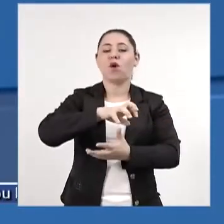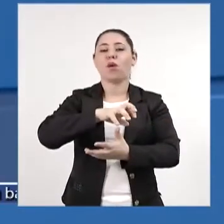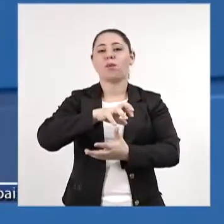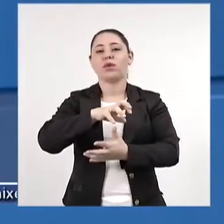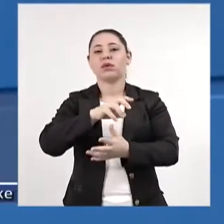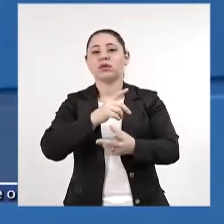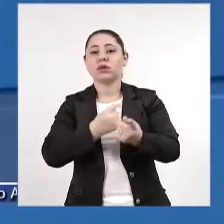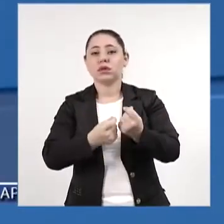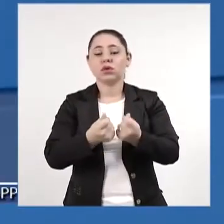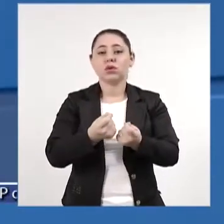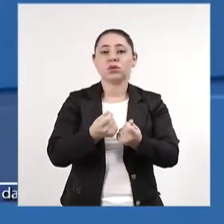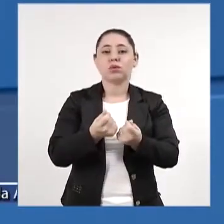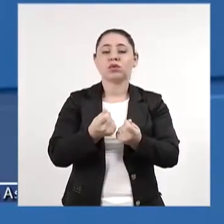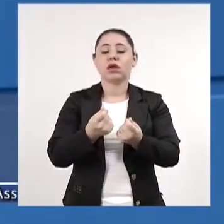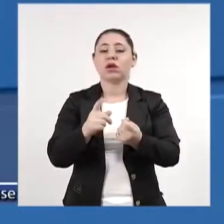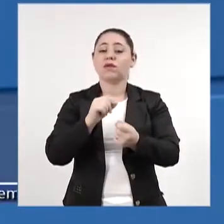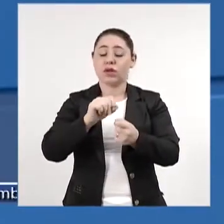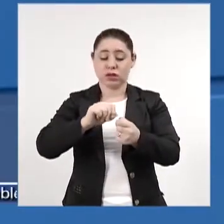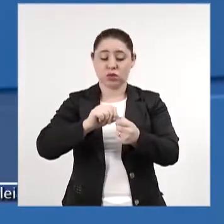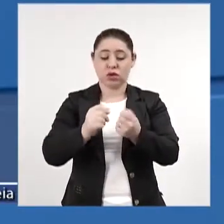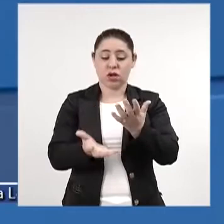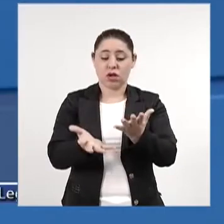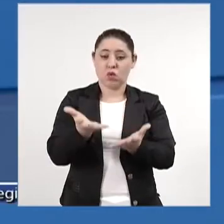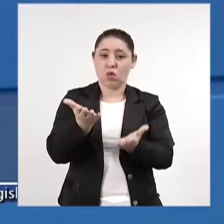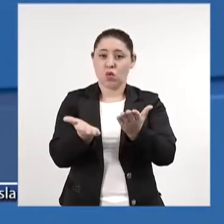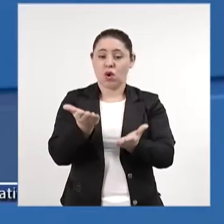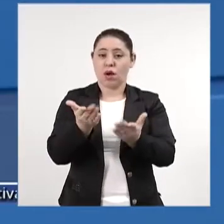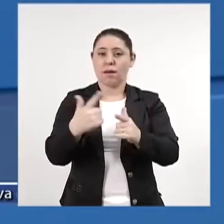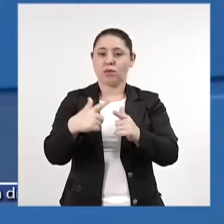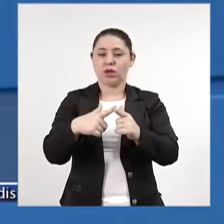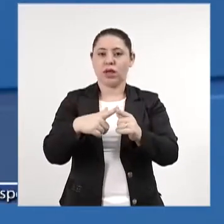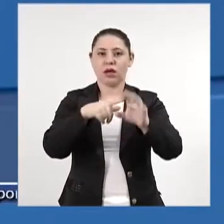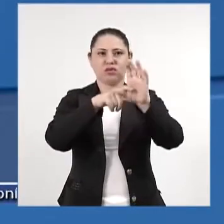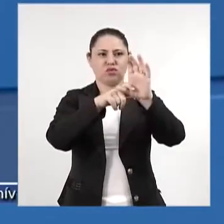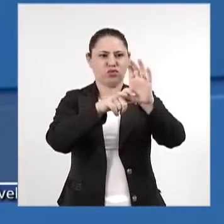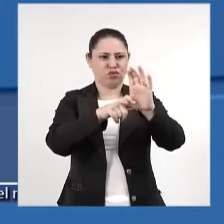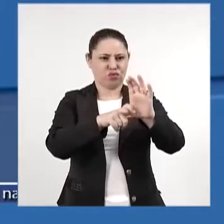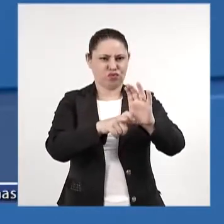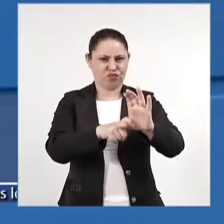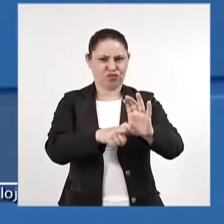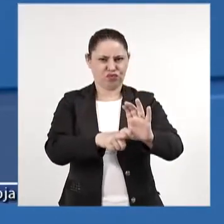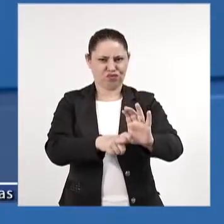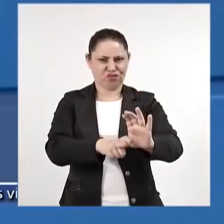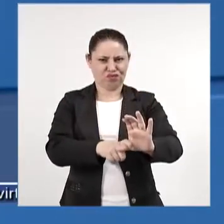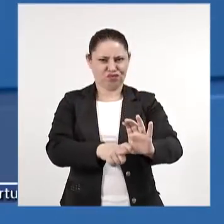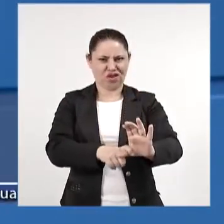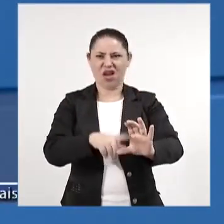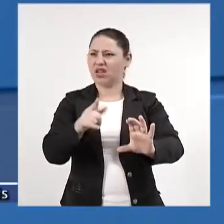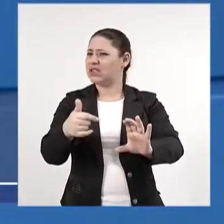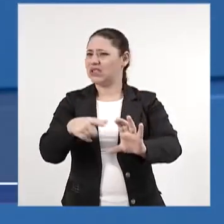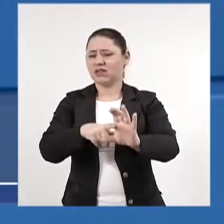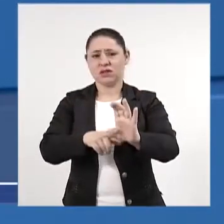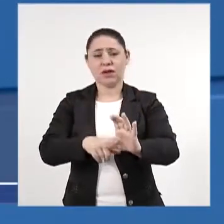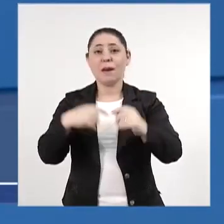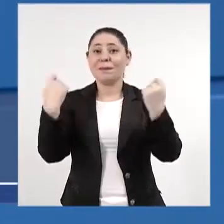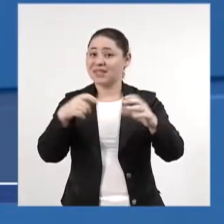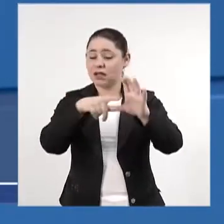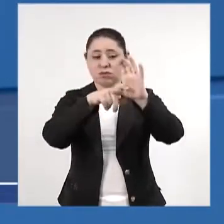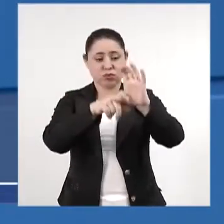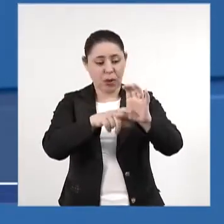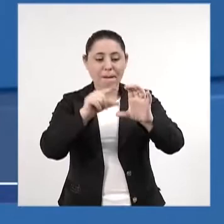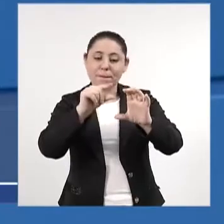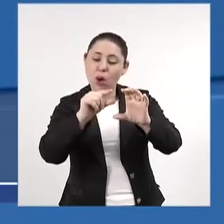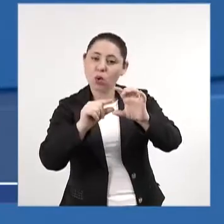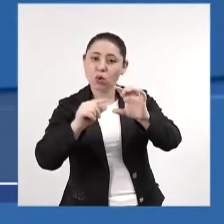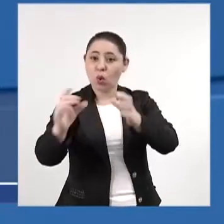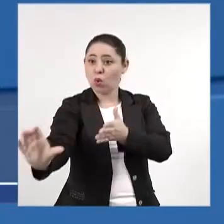condições de manter o equilíbrio das contas. A receita da administração pública é despesa menor do que a receita. Não